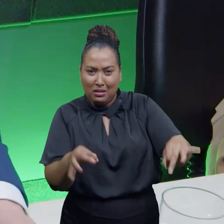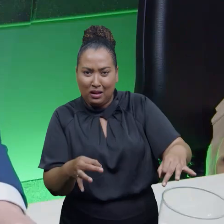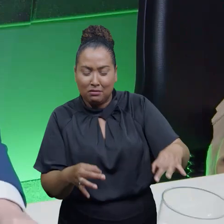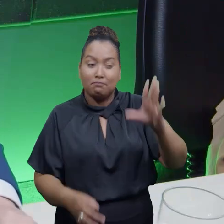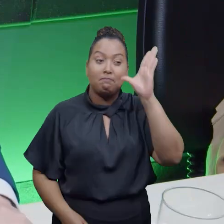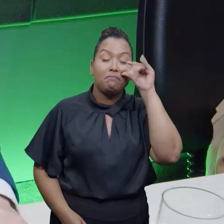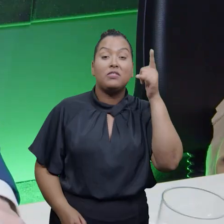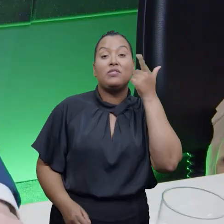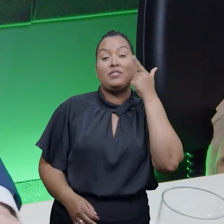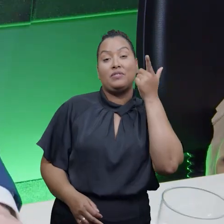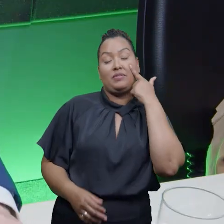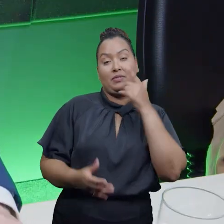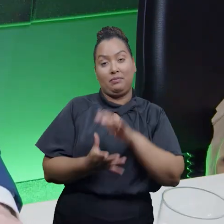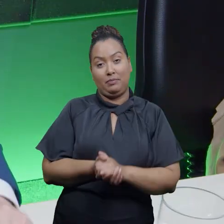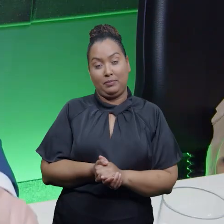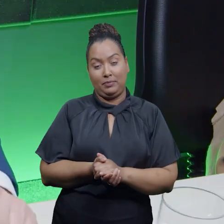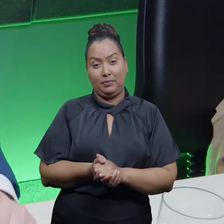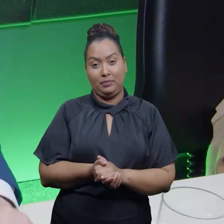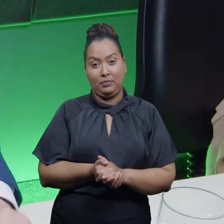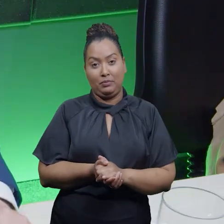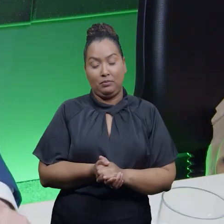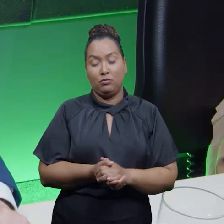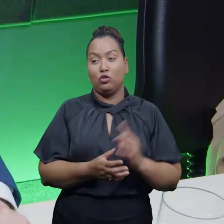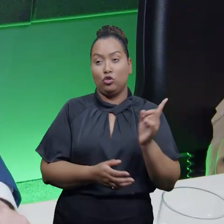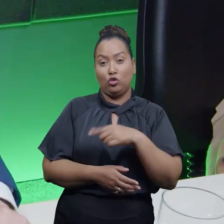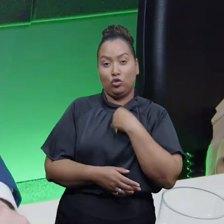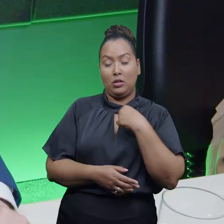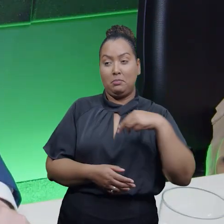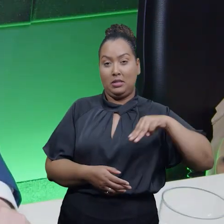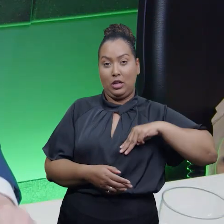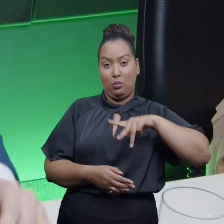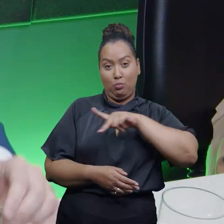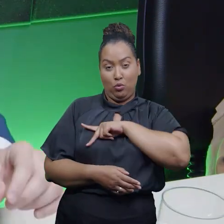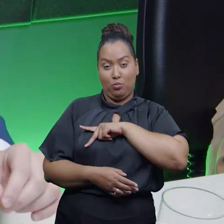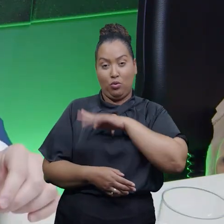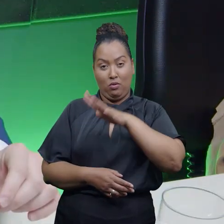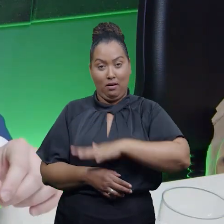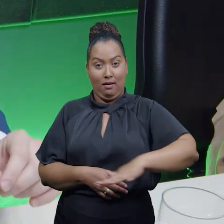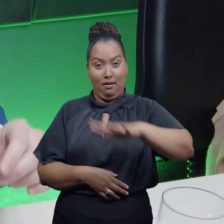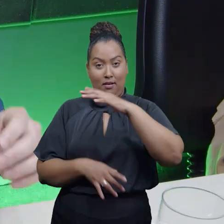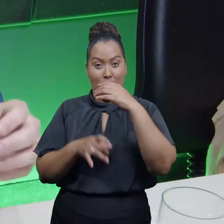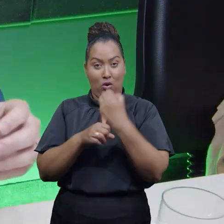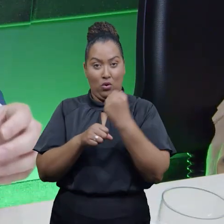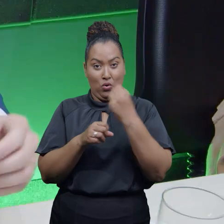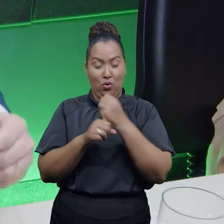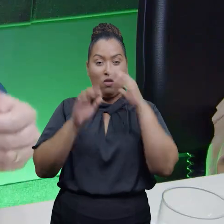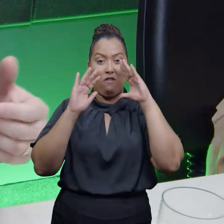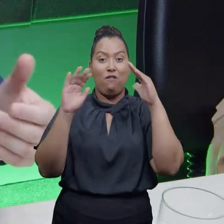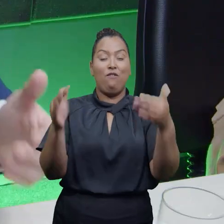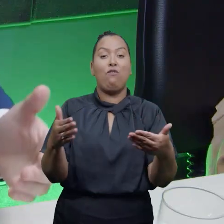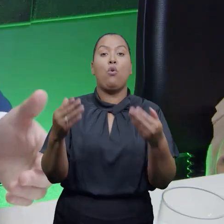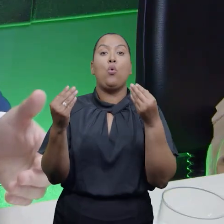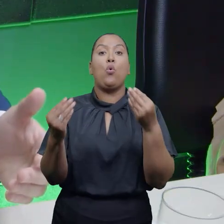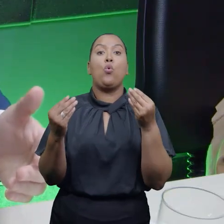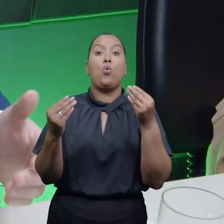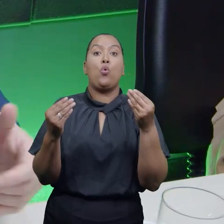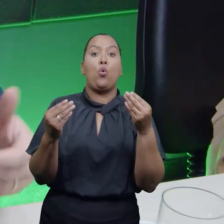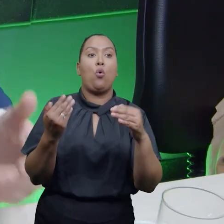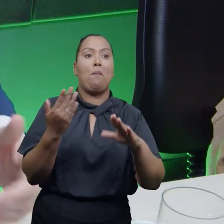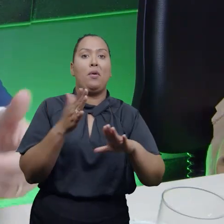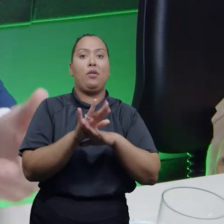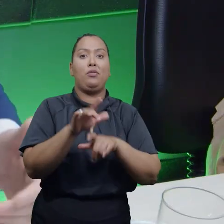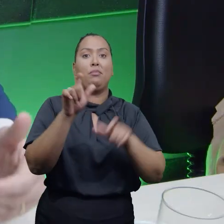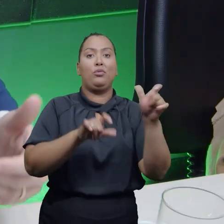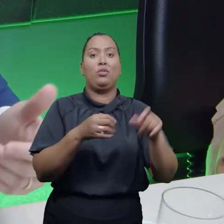vez mais avançar. Então, de uns anos para cá, nós no Ministério Público de Contas temos focado em como nós podemos atuar